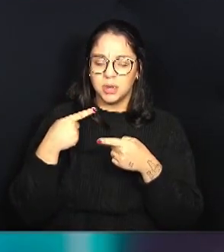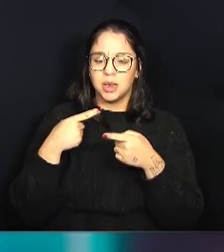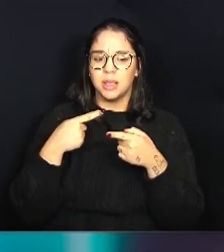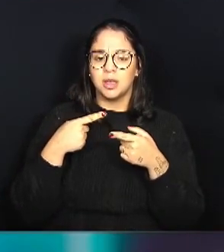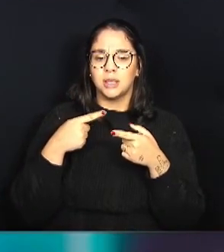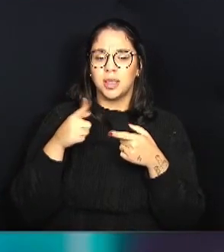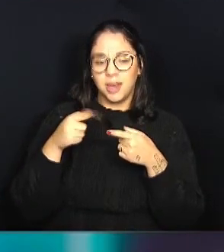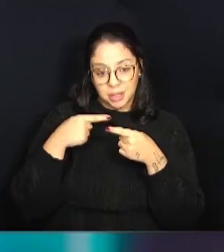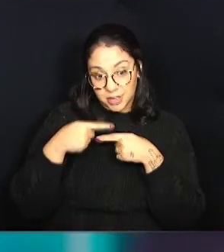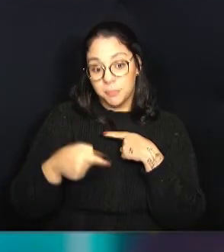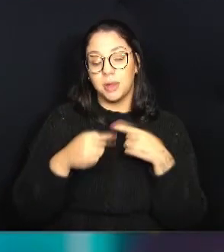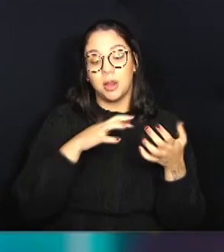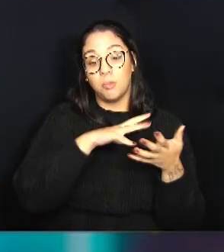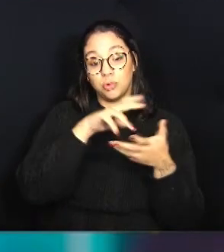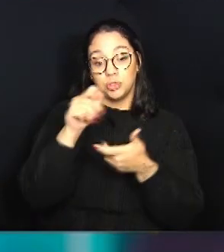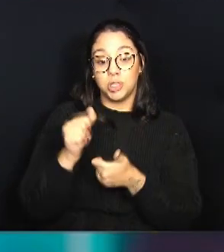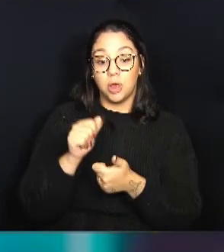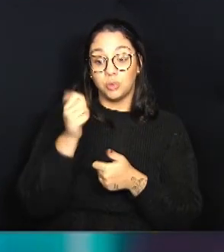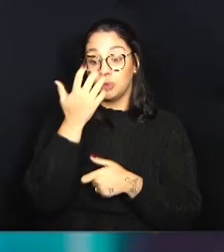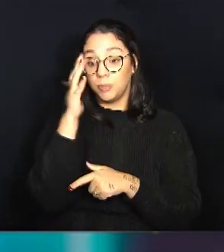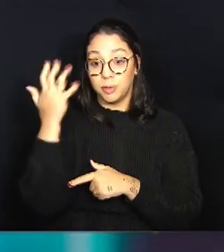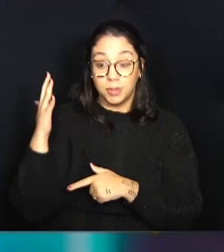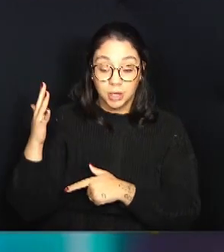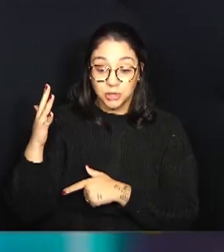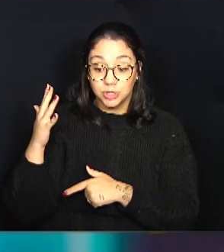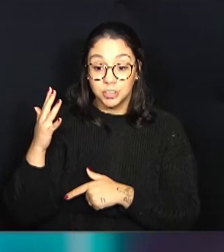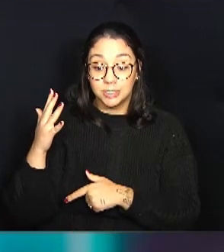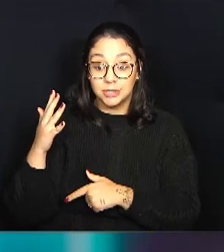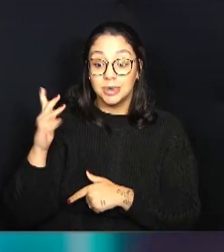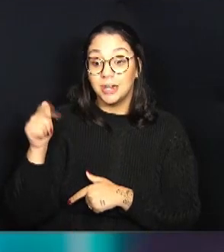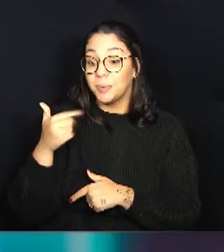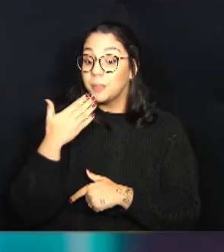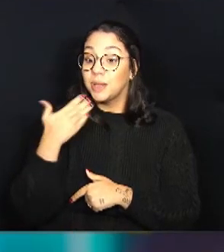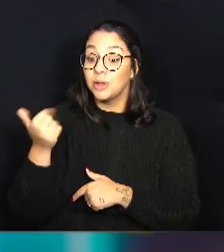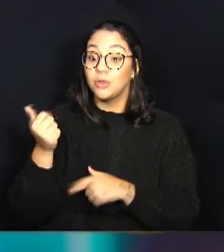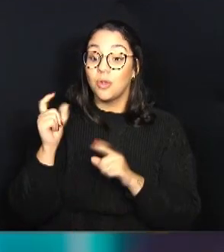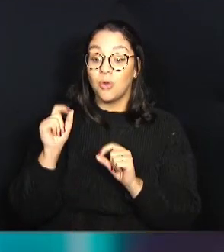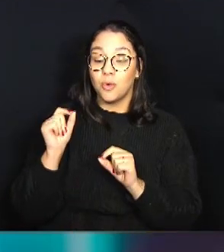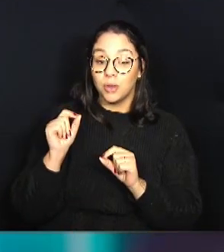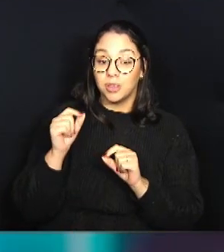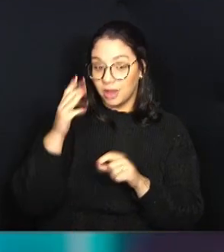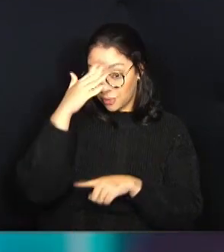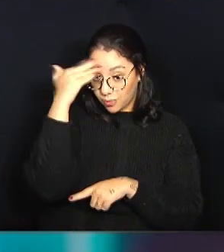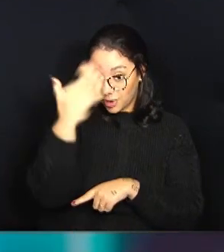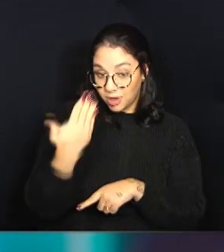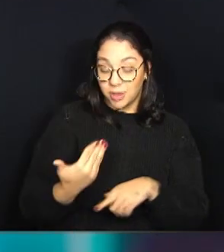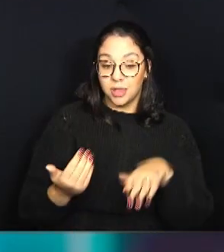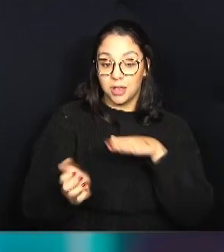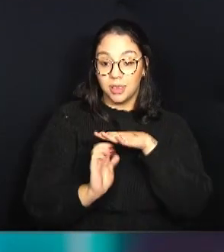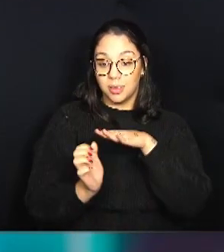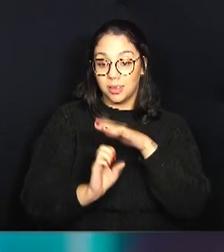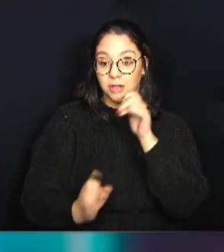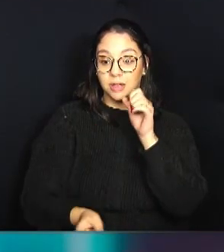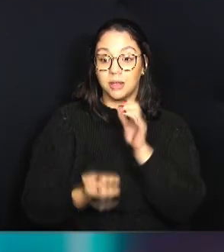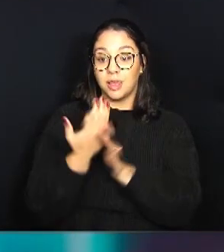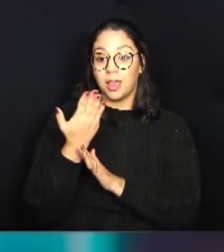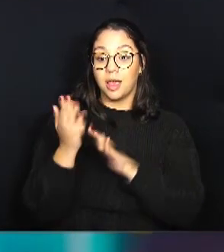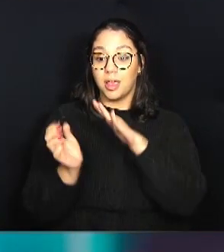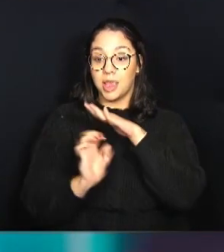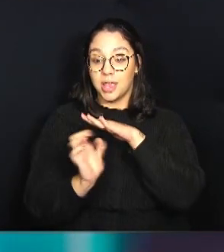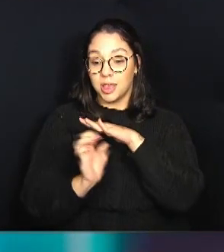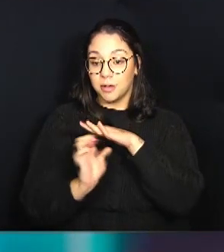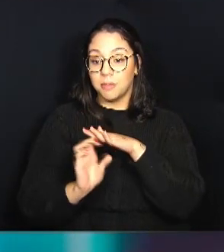Ambiente, nada melhor como homenagear um empresário que fundou uma empresa